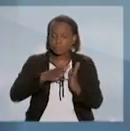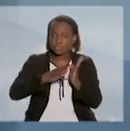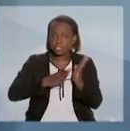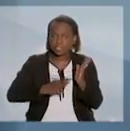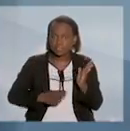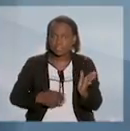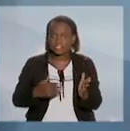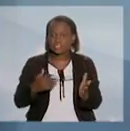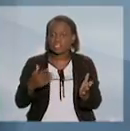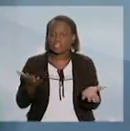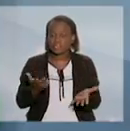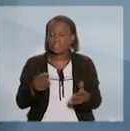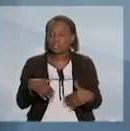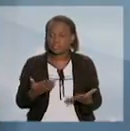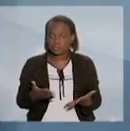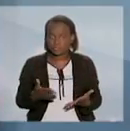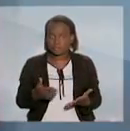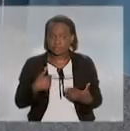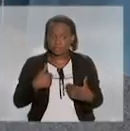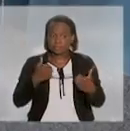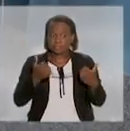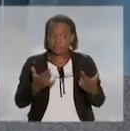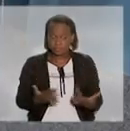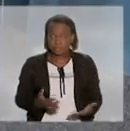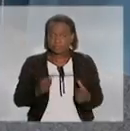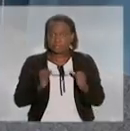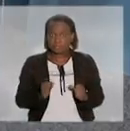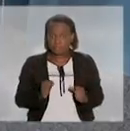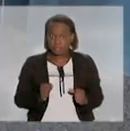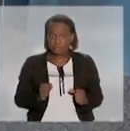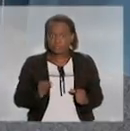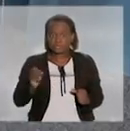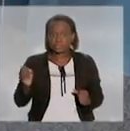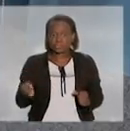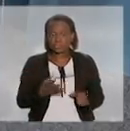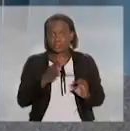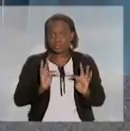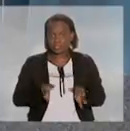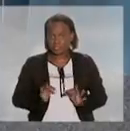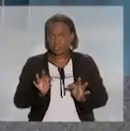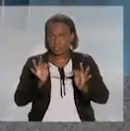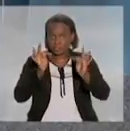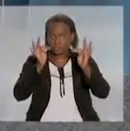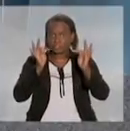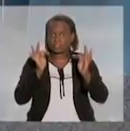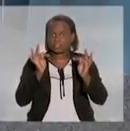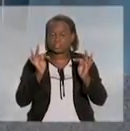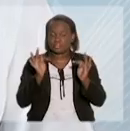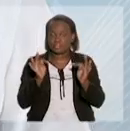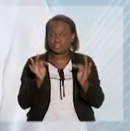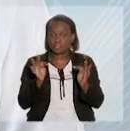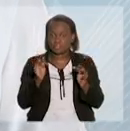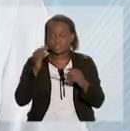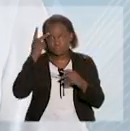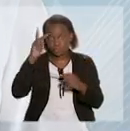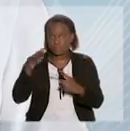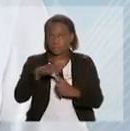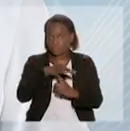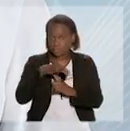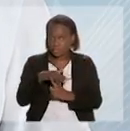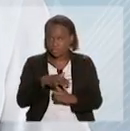nas monografias desta edição? Olha, eu poderia citar a inovação tecnológica na